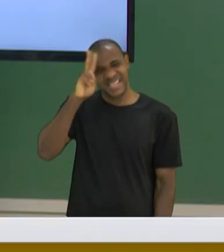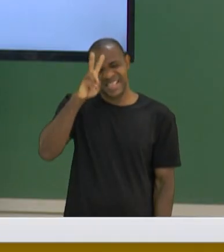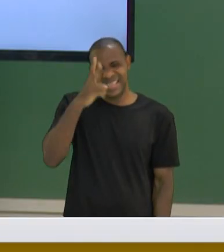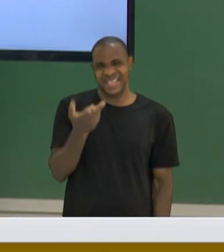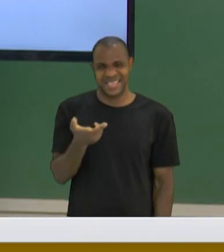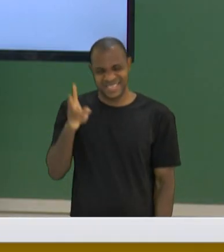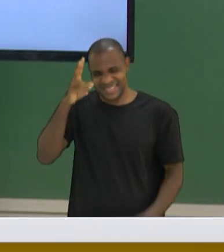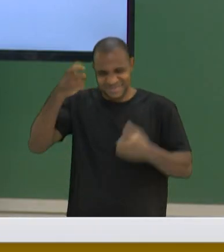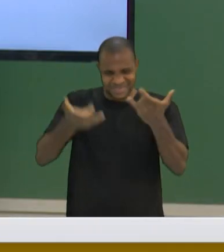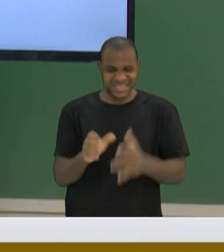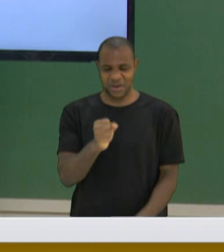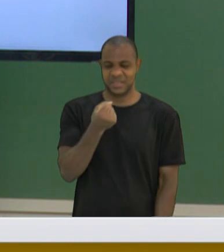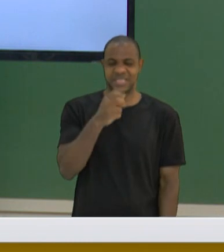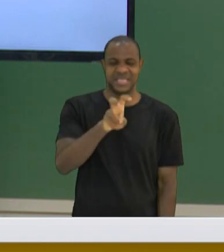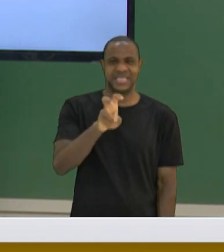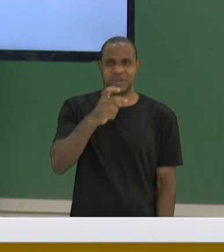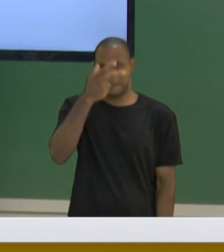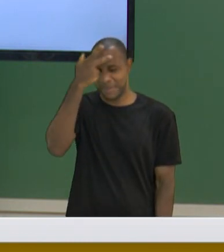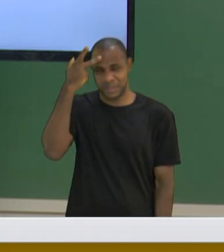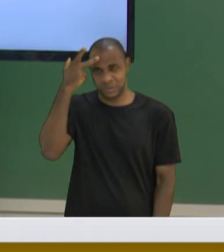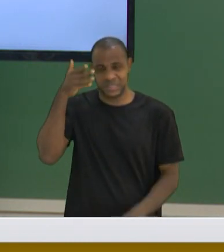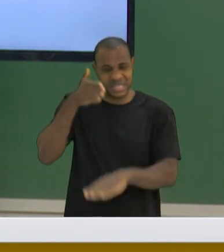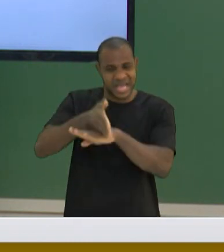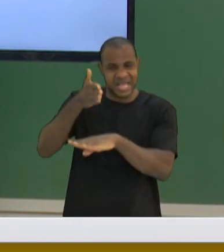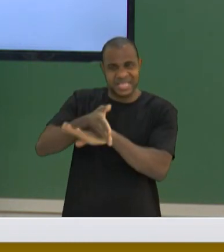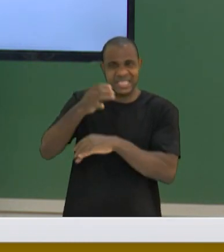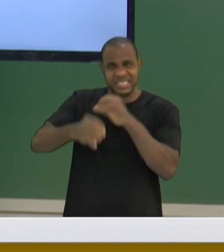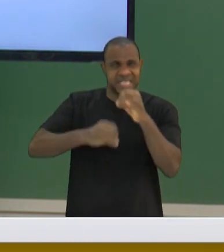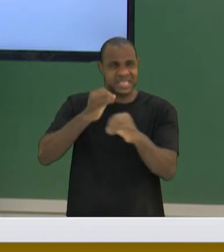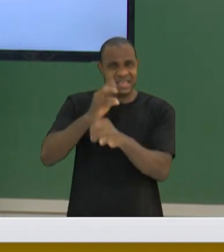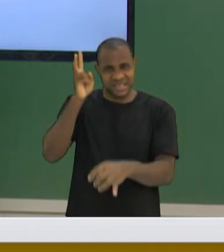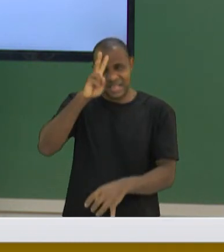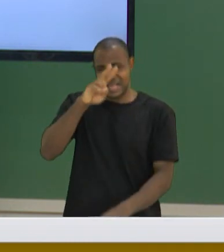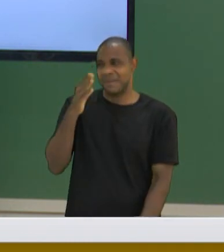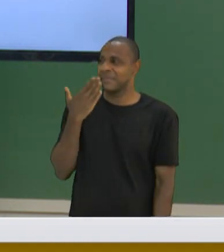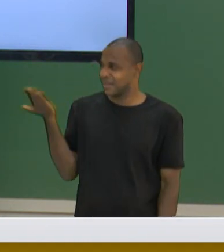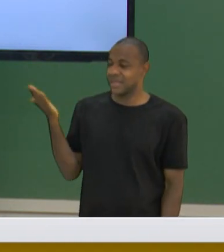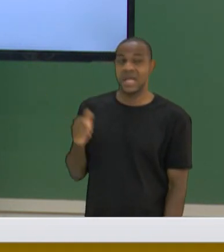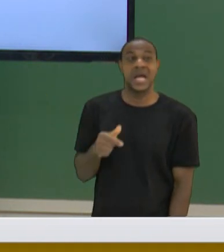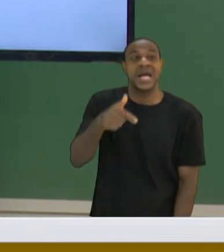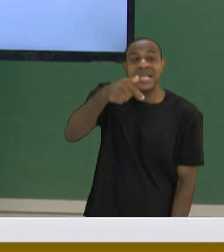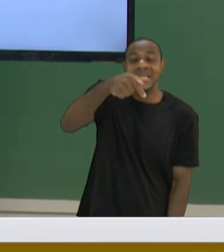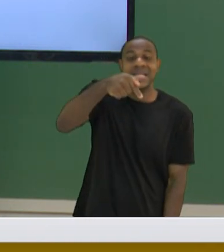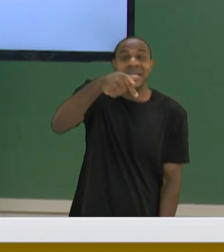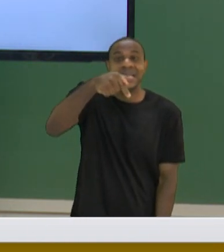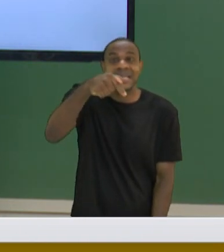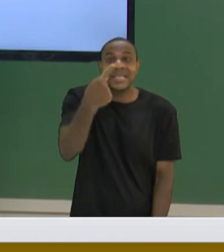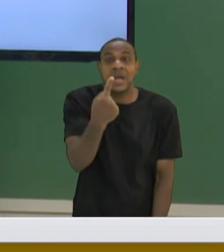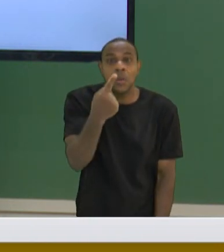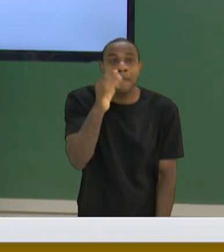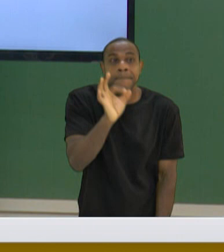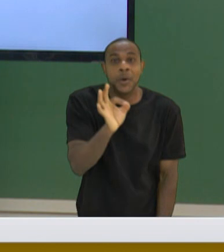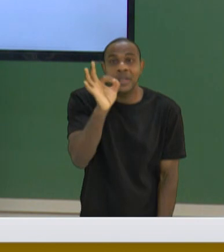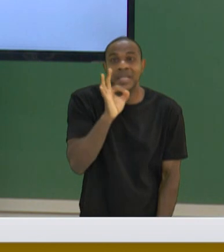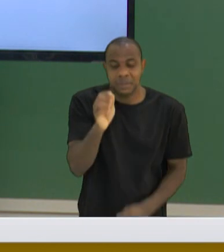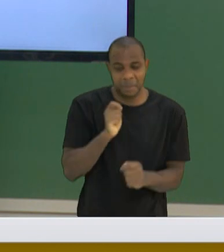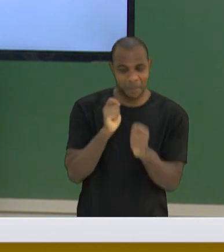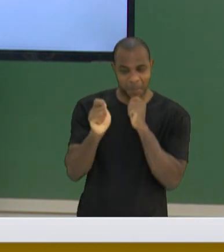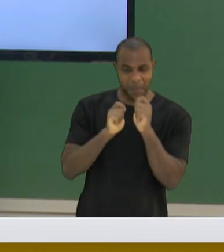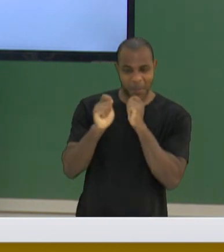nós falamos 85 milhões de pessoas que têm acesso à internet ó ó 71 por cento dos